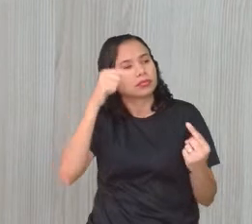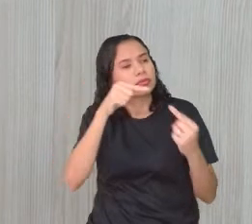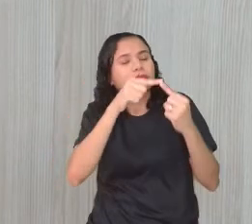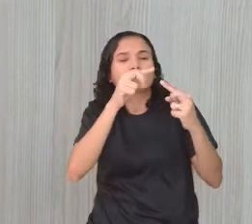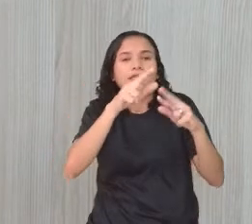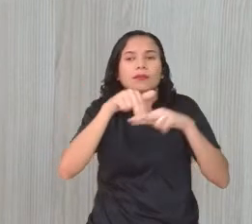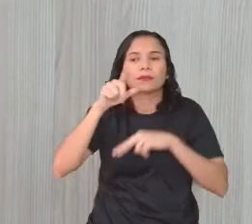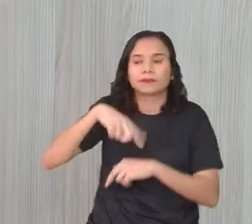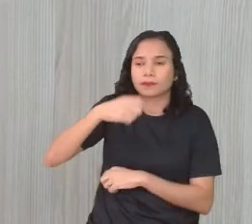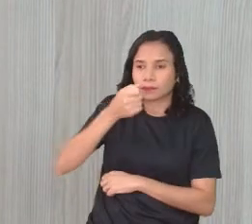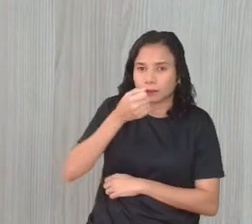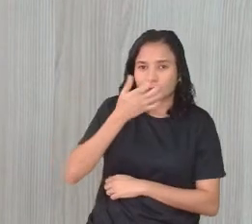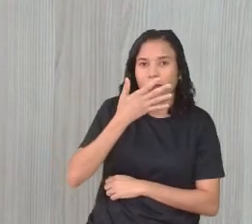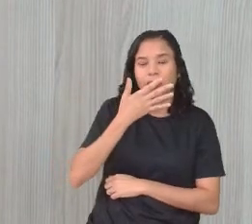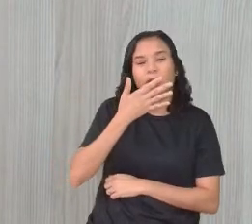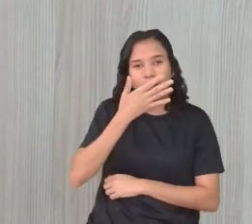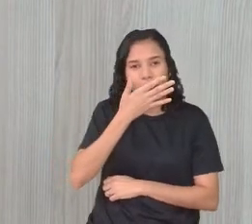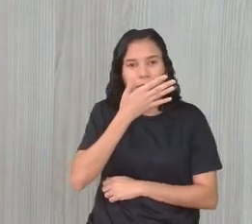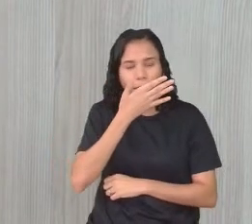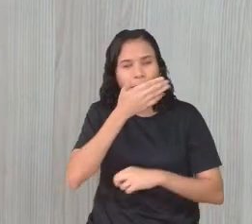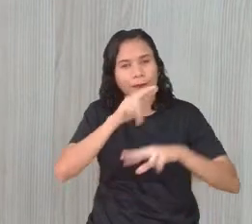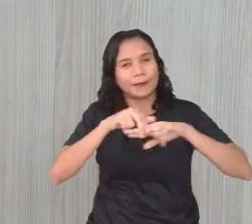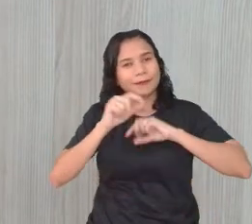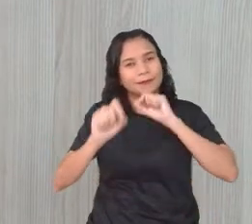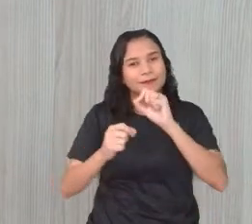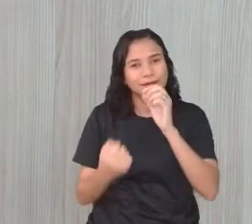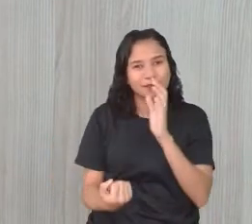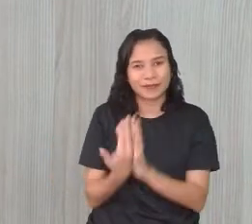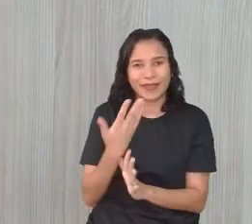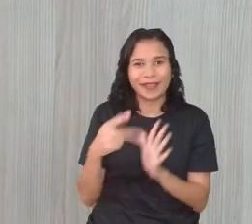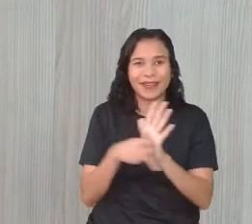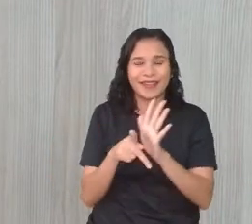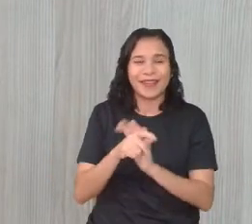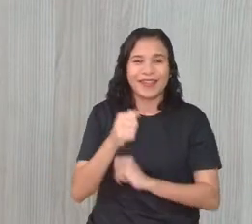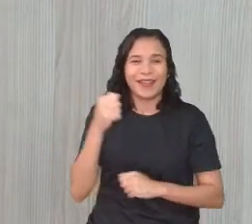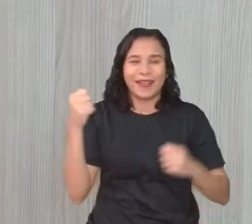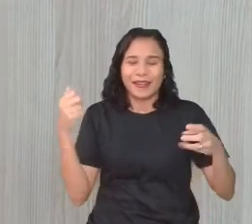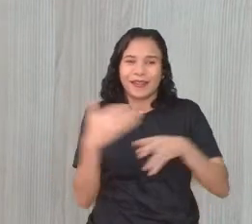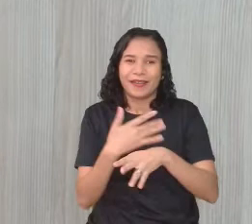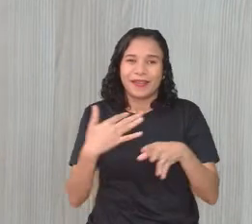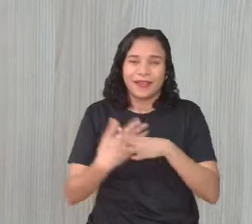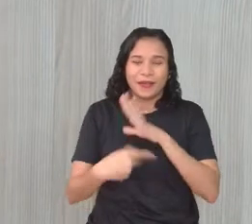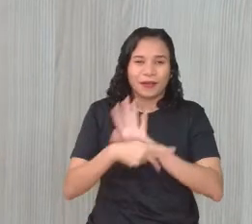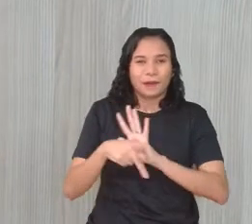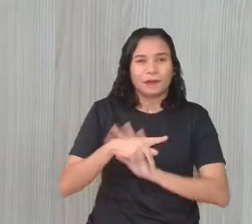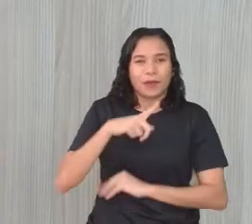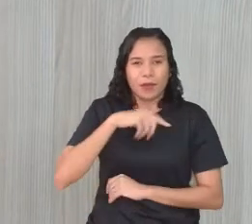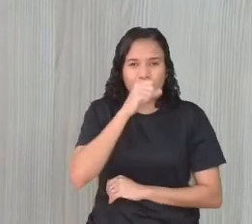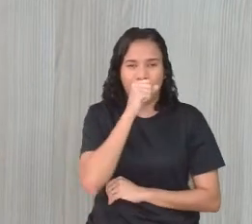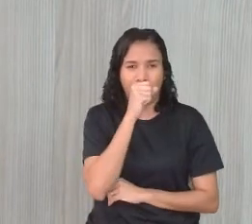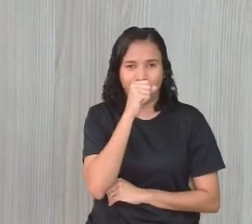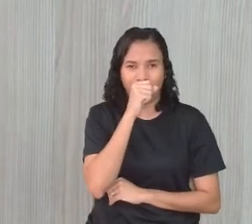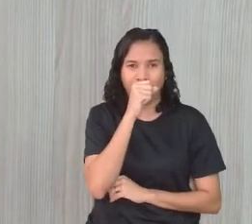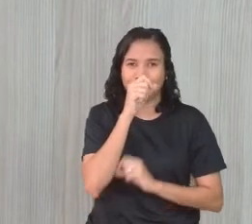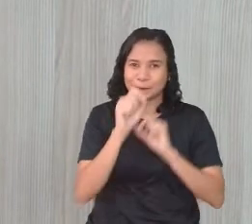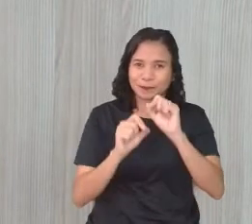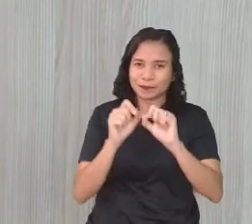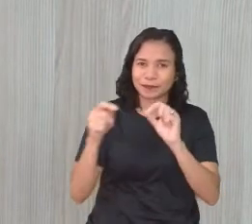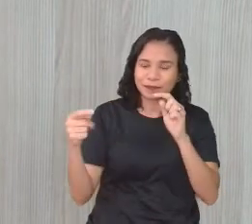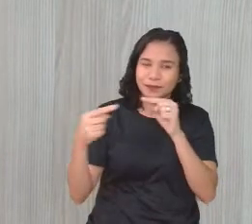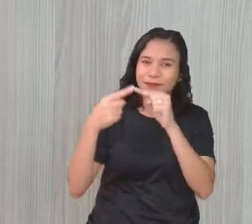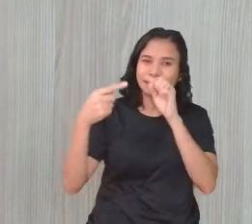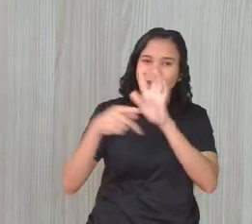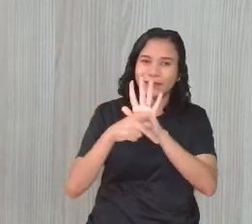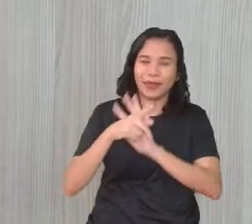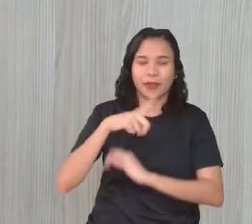boa, e assim criar um tecido, né? Uma tessitura do que é coerente para cá. Então, se eu